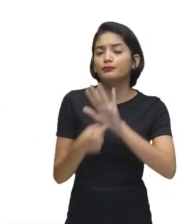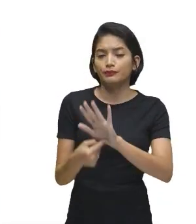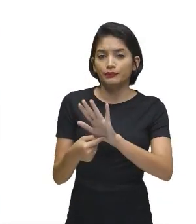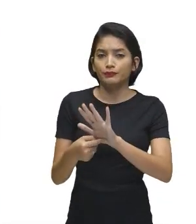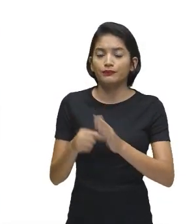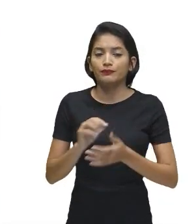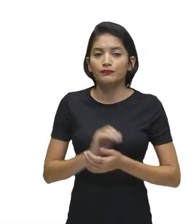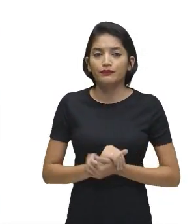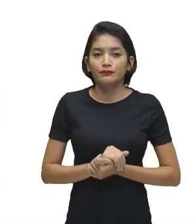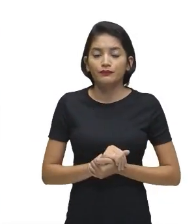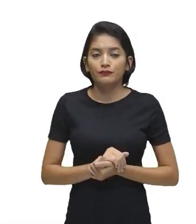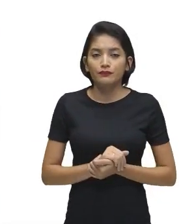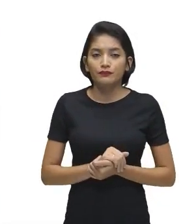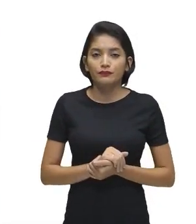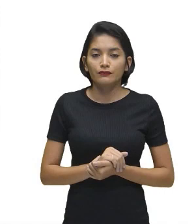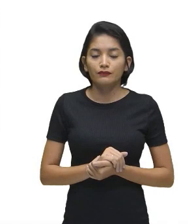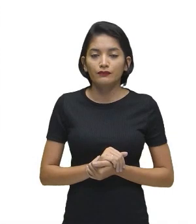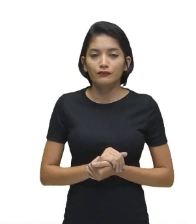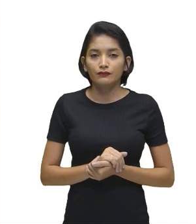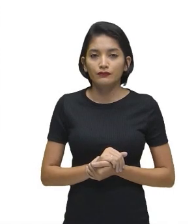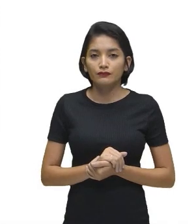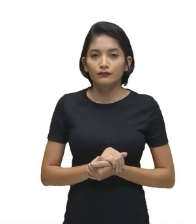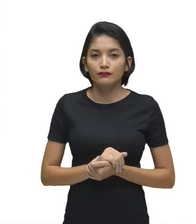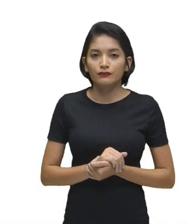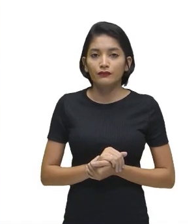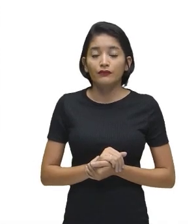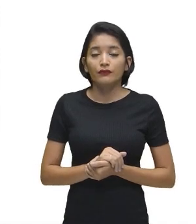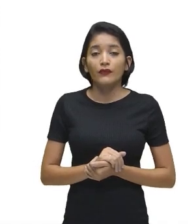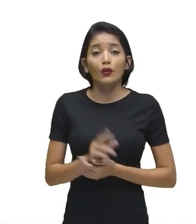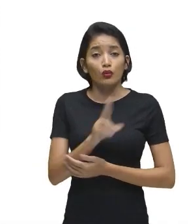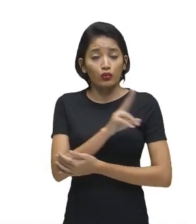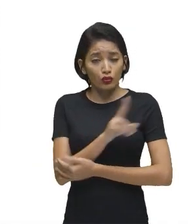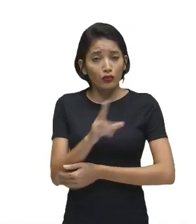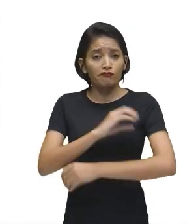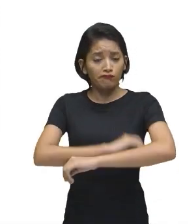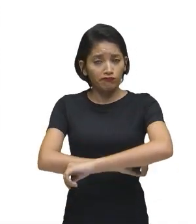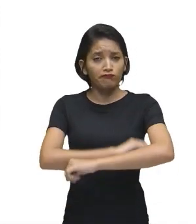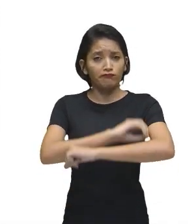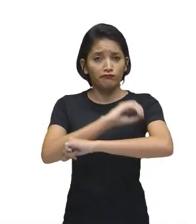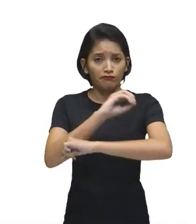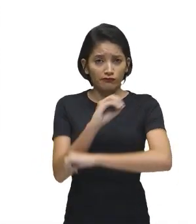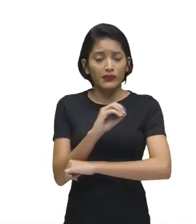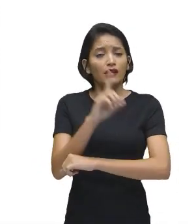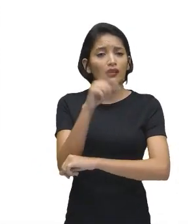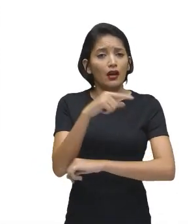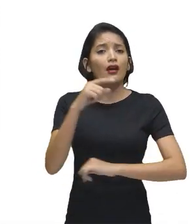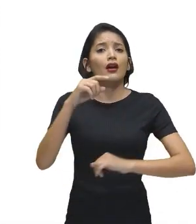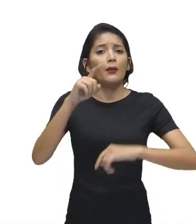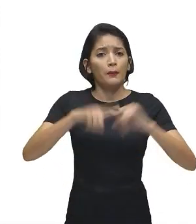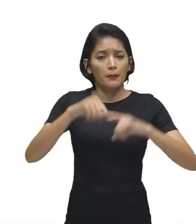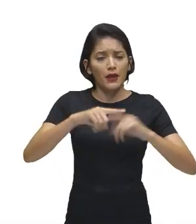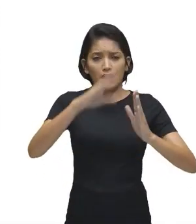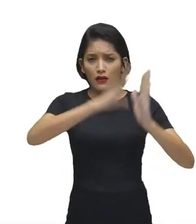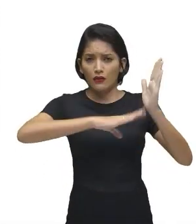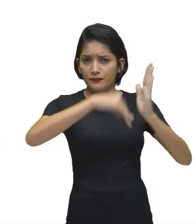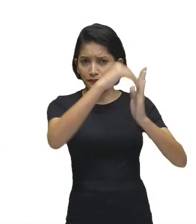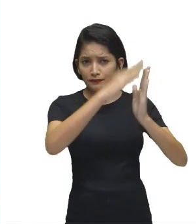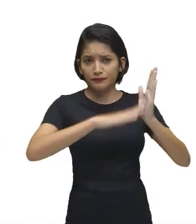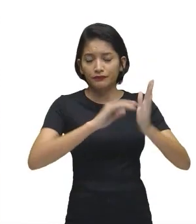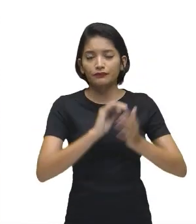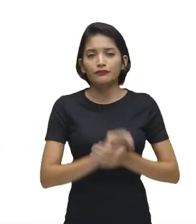uma obra chamada Nascer do Sol, Impressão do Sol Nascer. Então, ele retratou ali